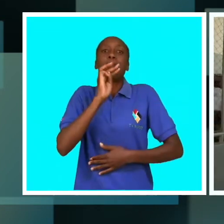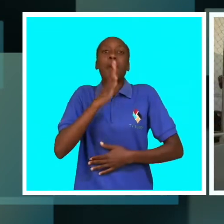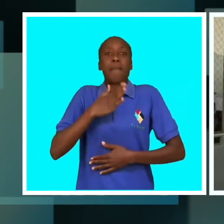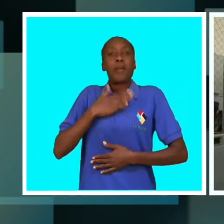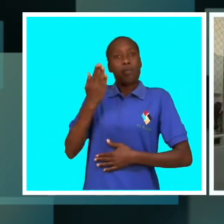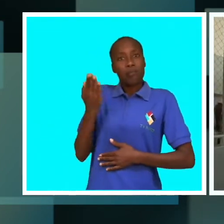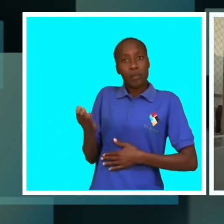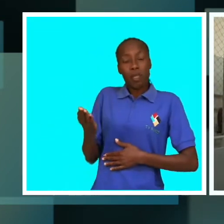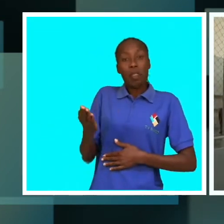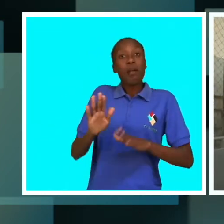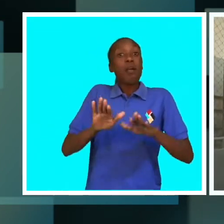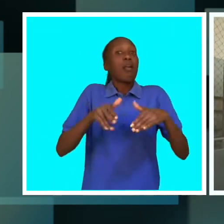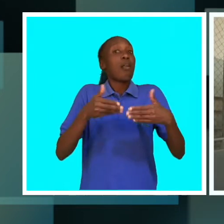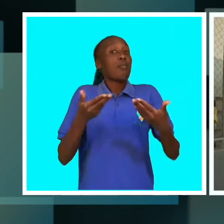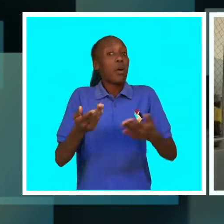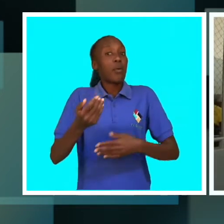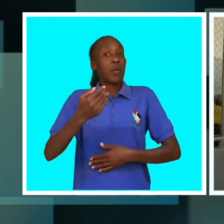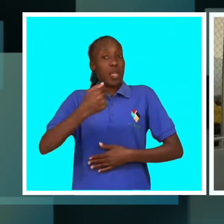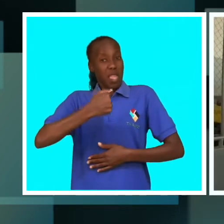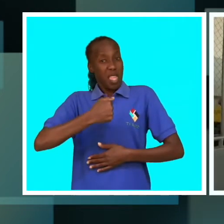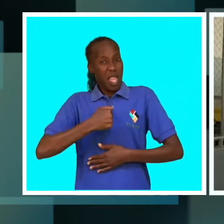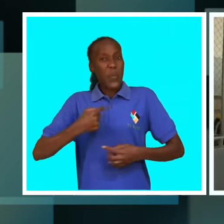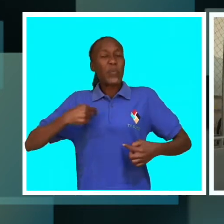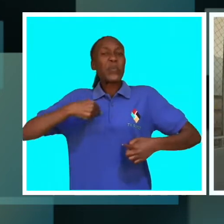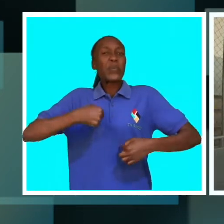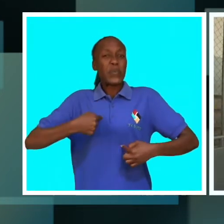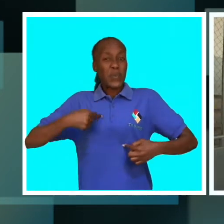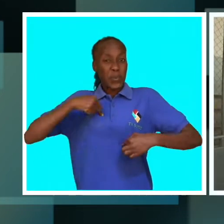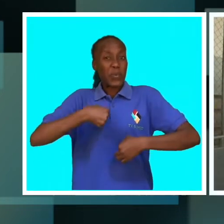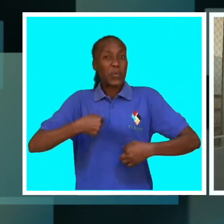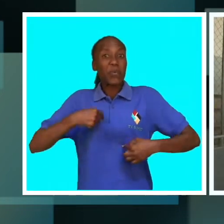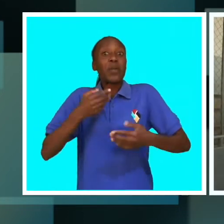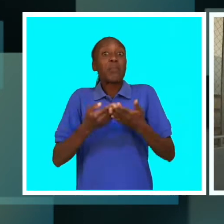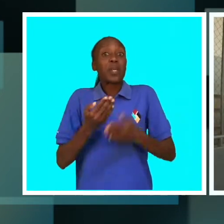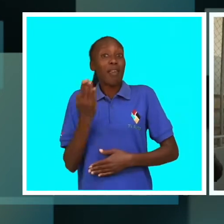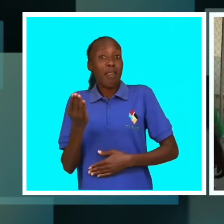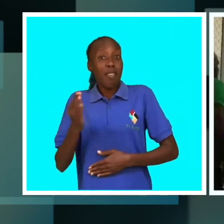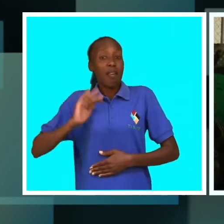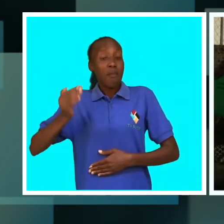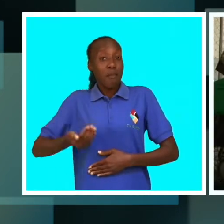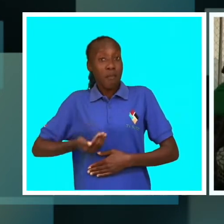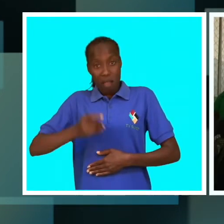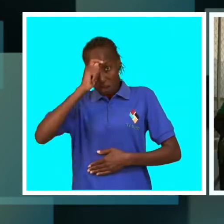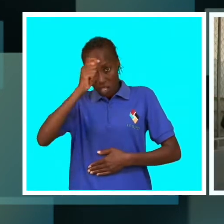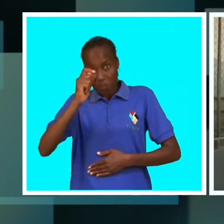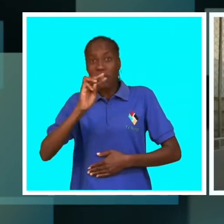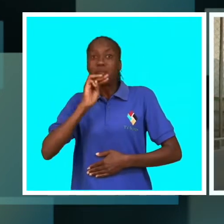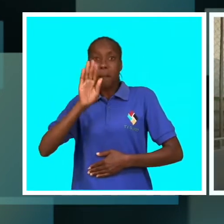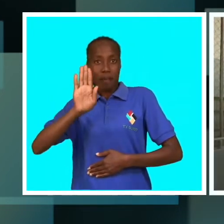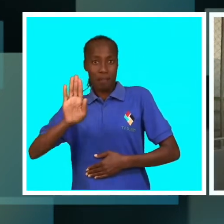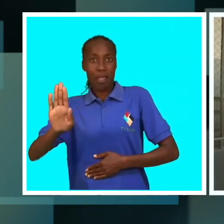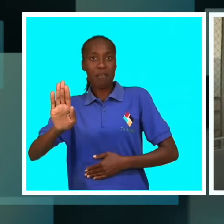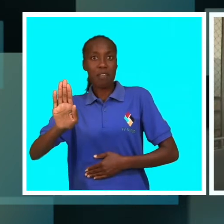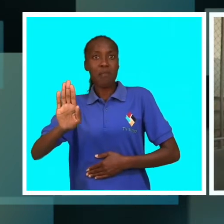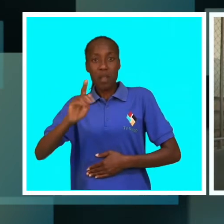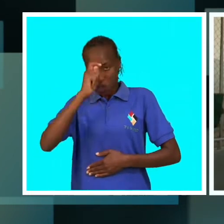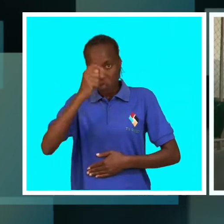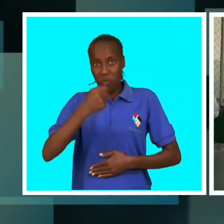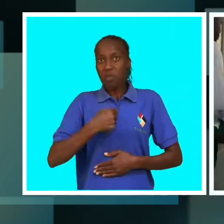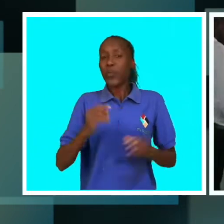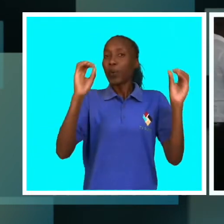como a mãe dela. Assim, eu estou a passar mal. Às vezes, ela considera a mãe